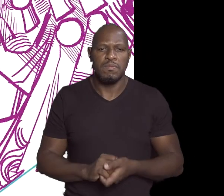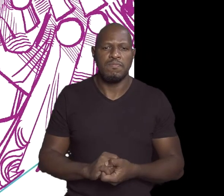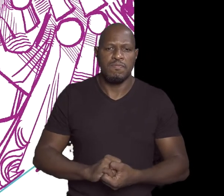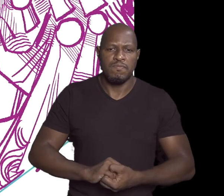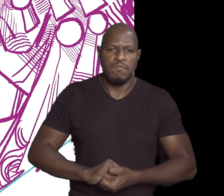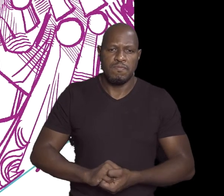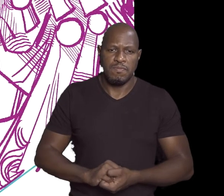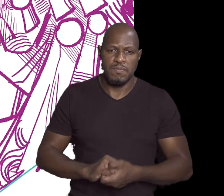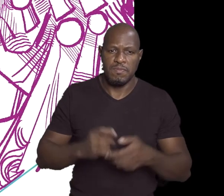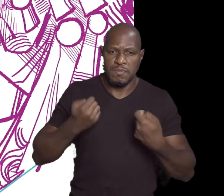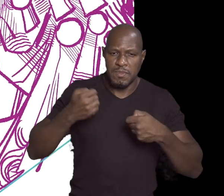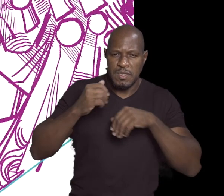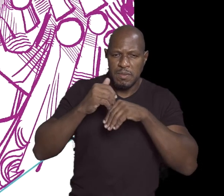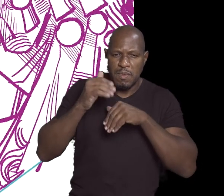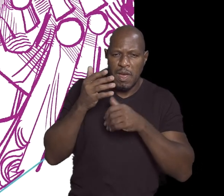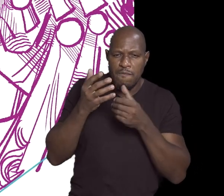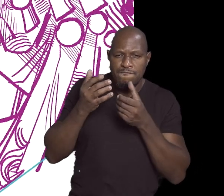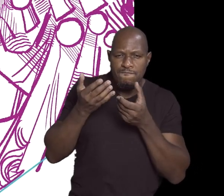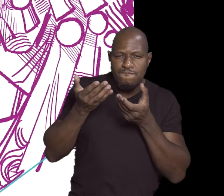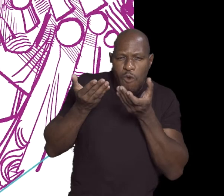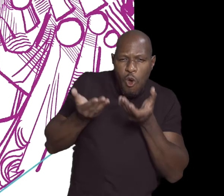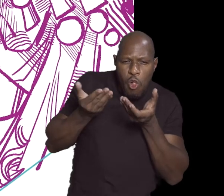o que precisa de mais volume ou não.